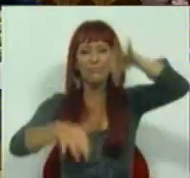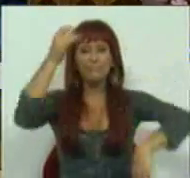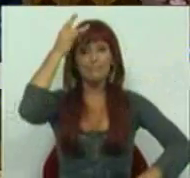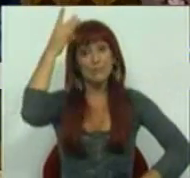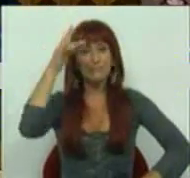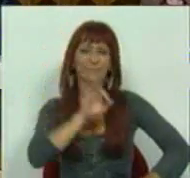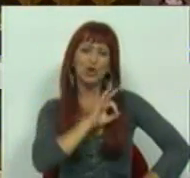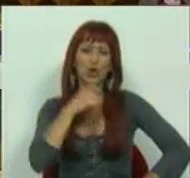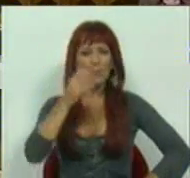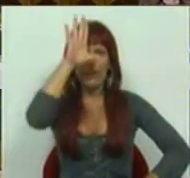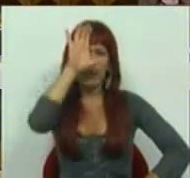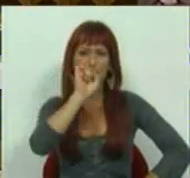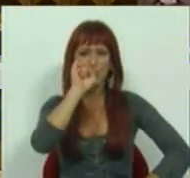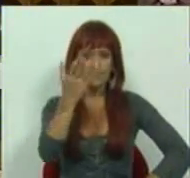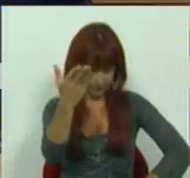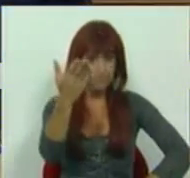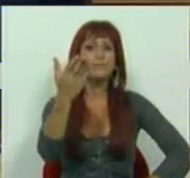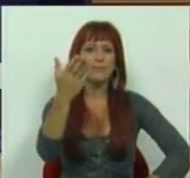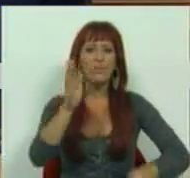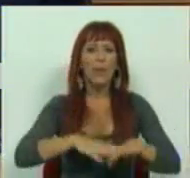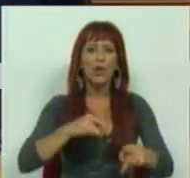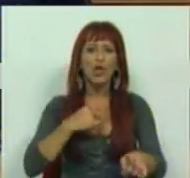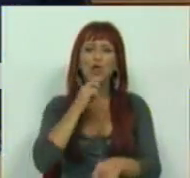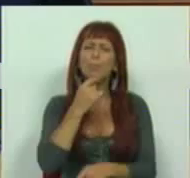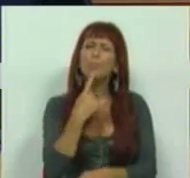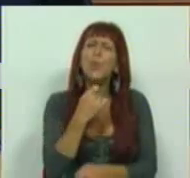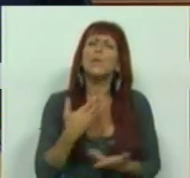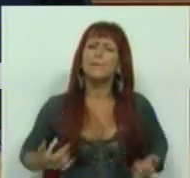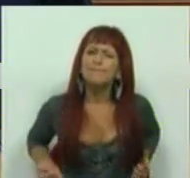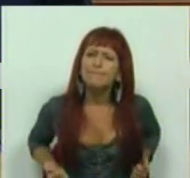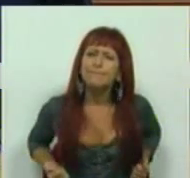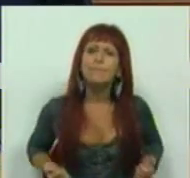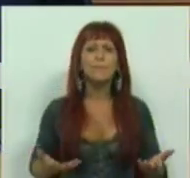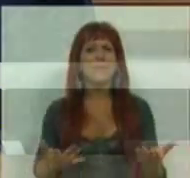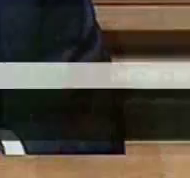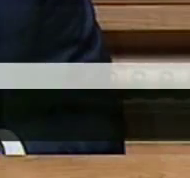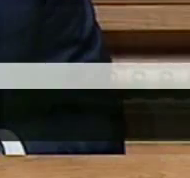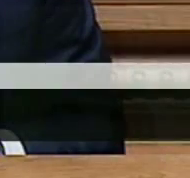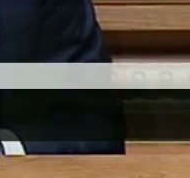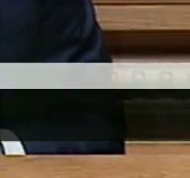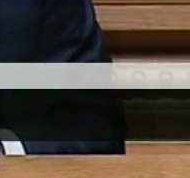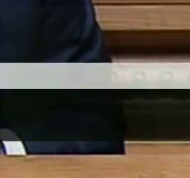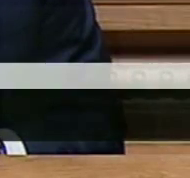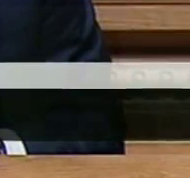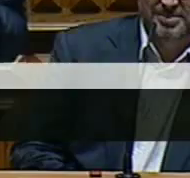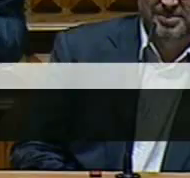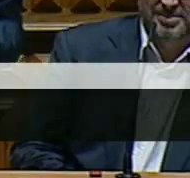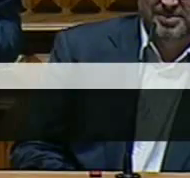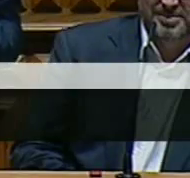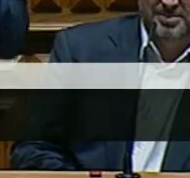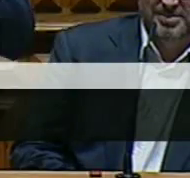malabarice, Sr. Primeiro-Ministro. E por isso podemos nos perguntar, porquê é que o país, ou porquê é que o